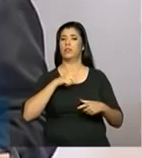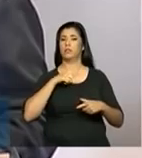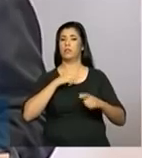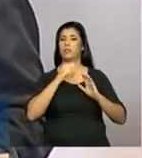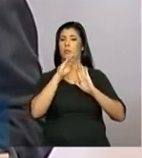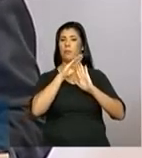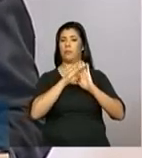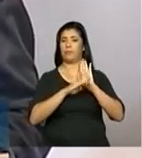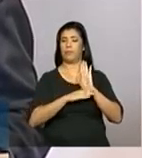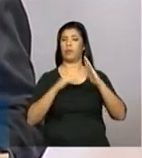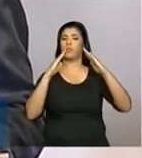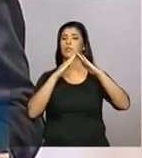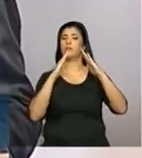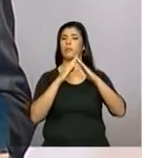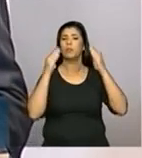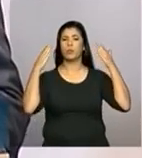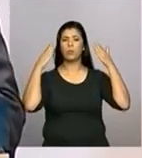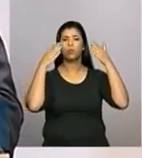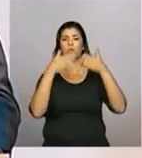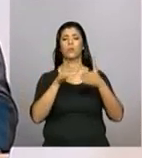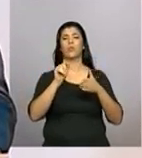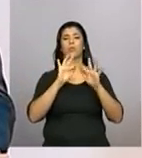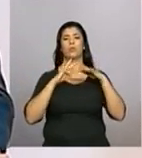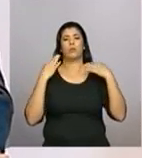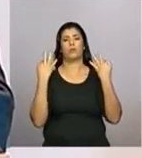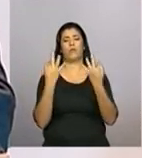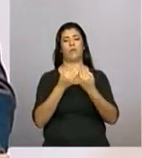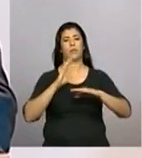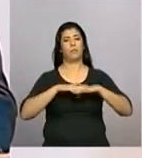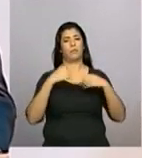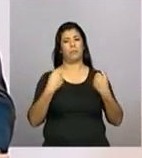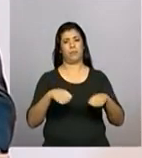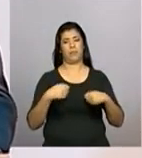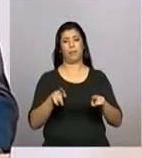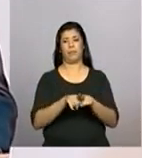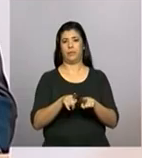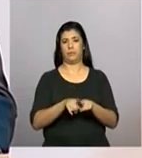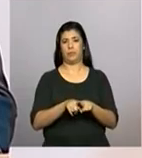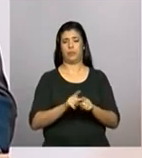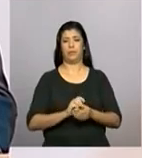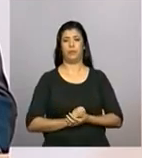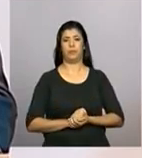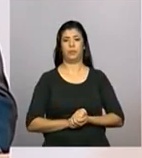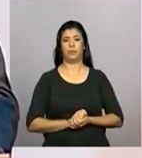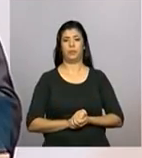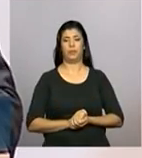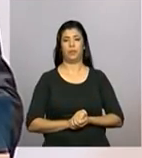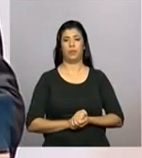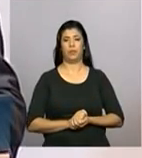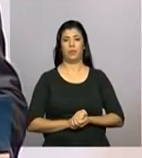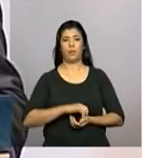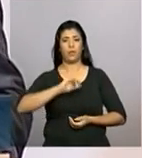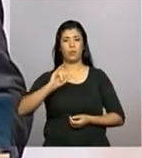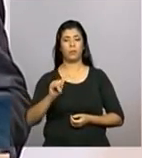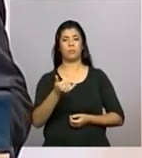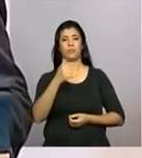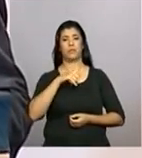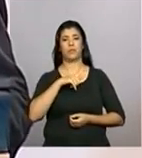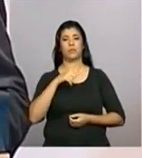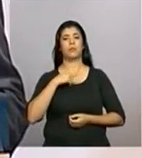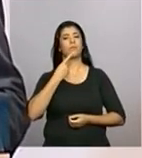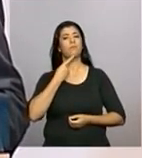habitacional que tem como foco as famílias que mais precisam. Quero também aqui